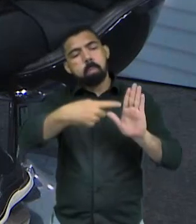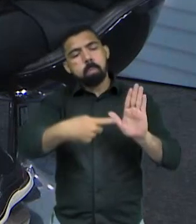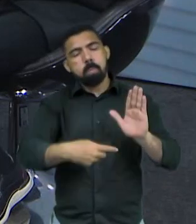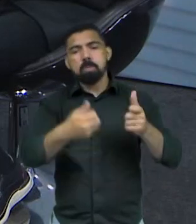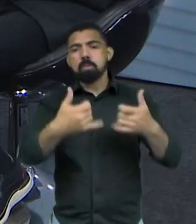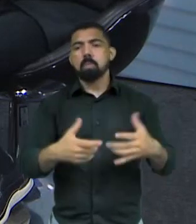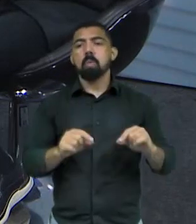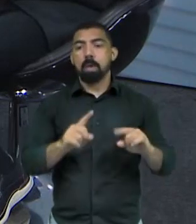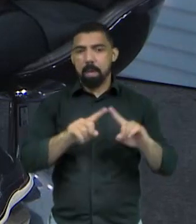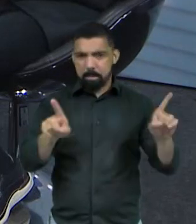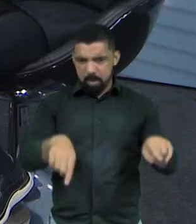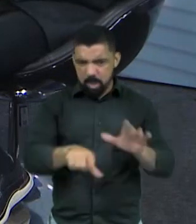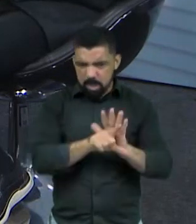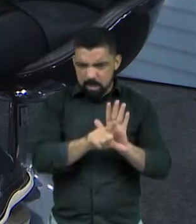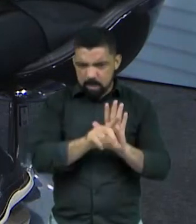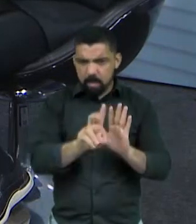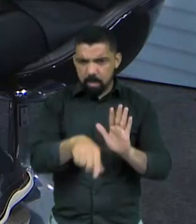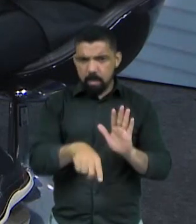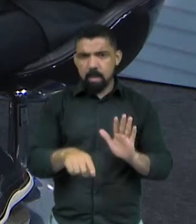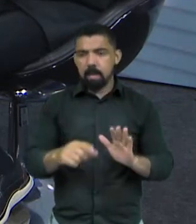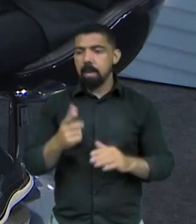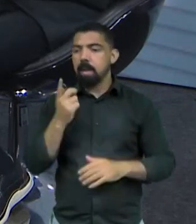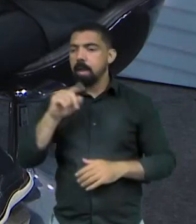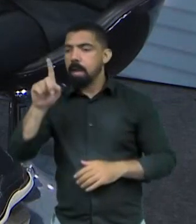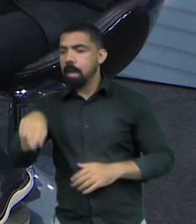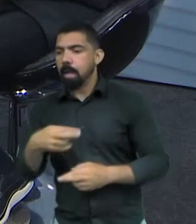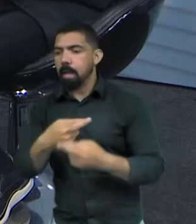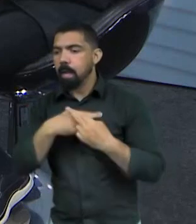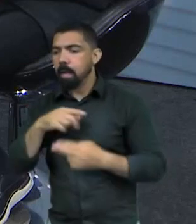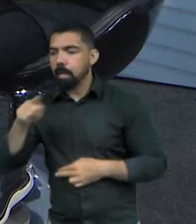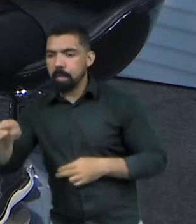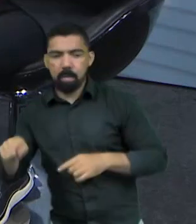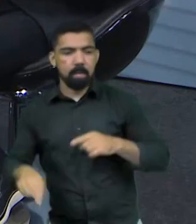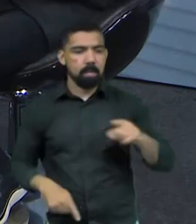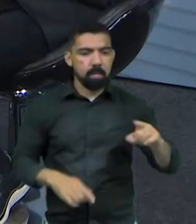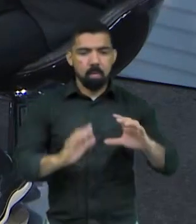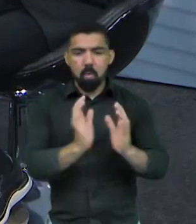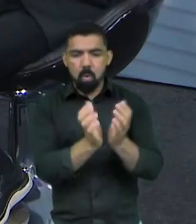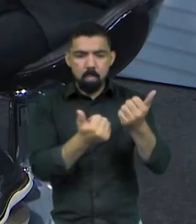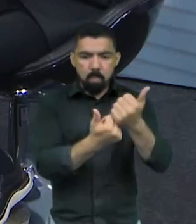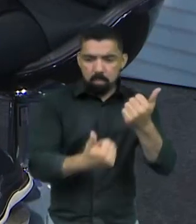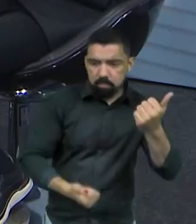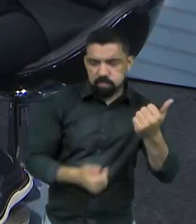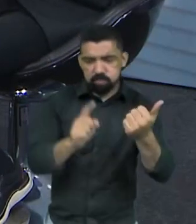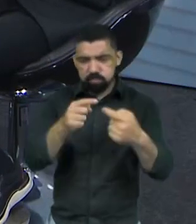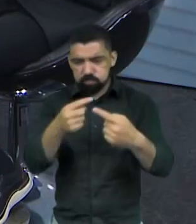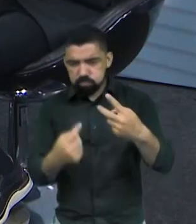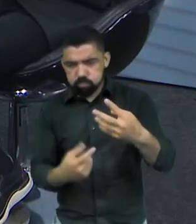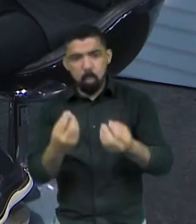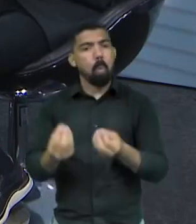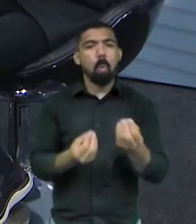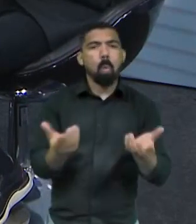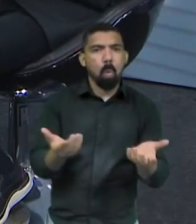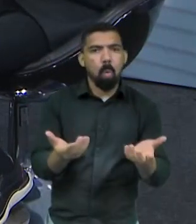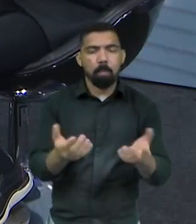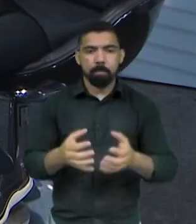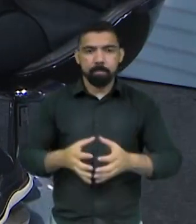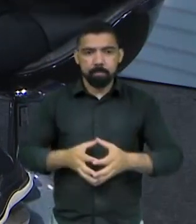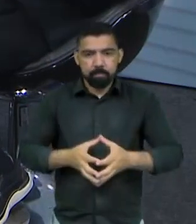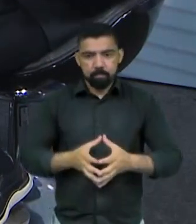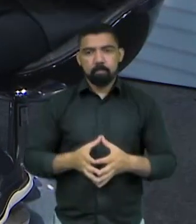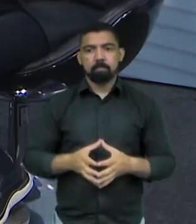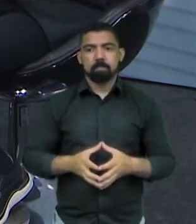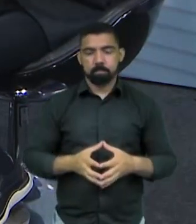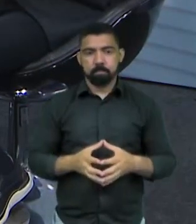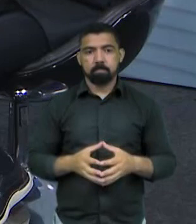projeto de lei que vai definir quem faz o quê, quem é responsável por quê, como é que é isso? Bom, eu vou falar, vou abrir